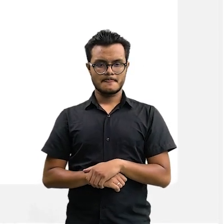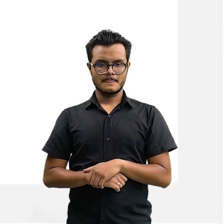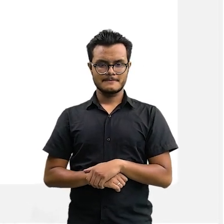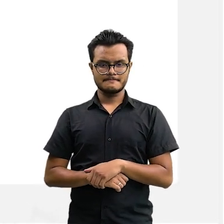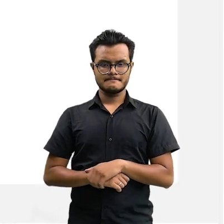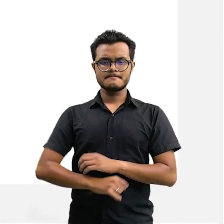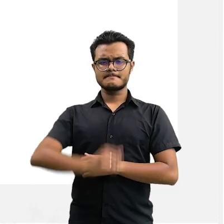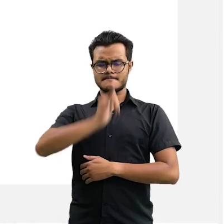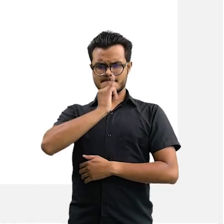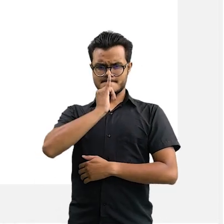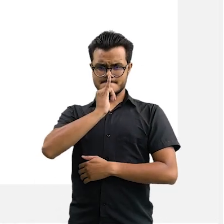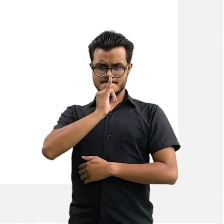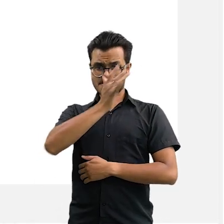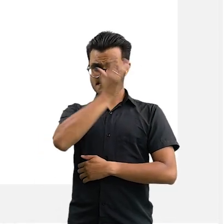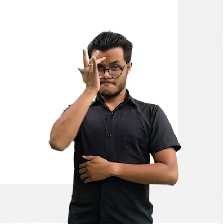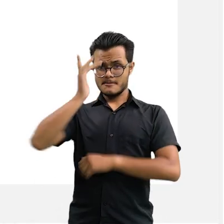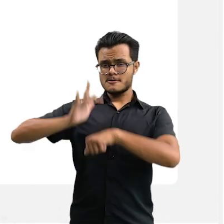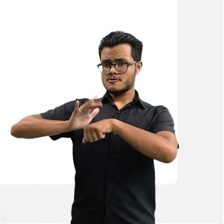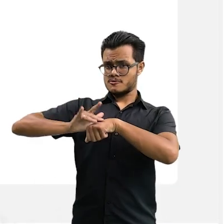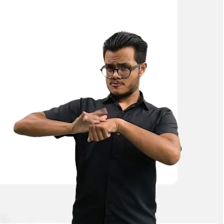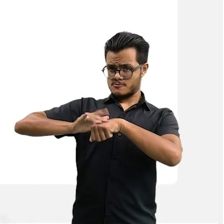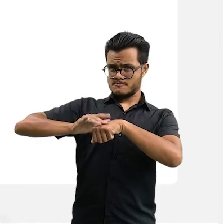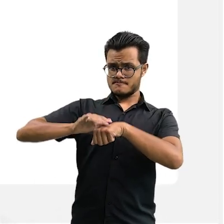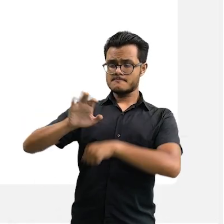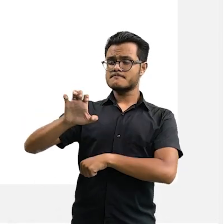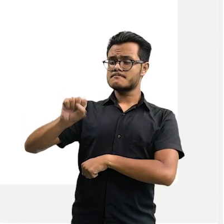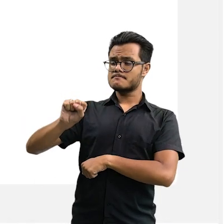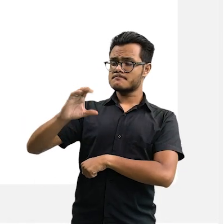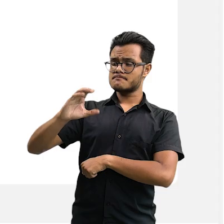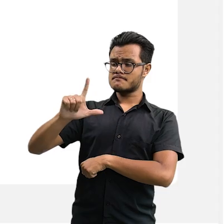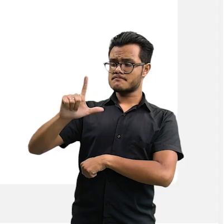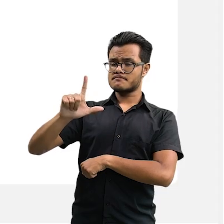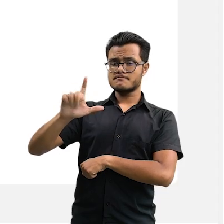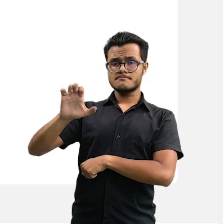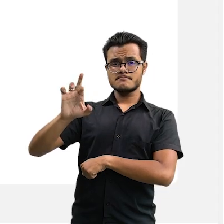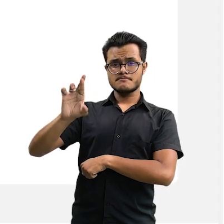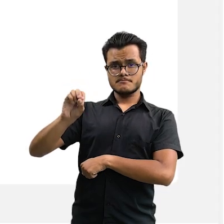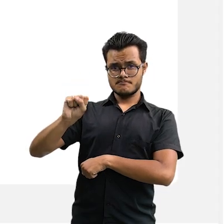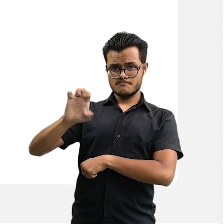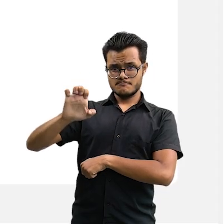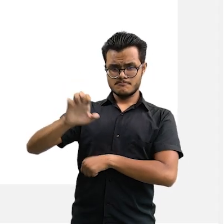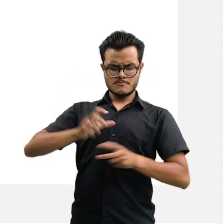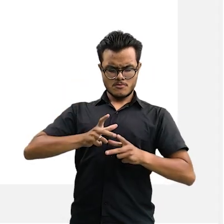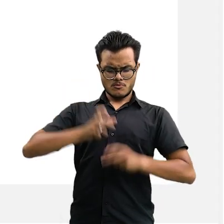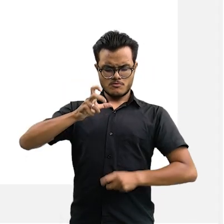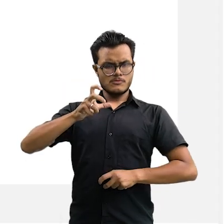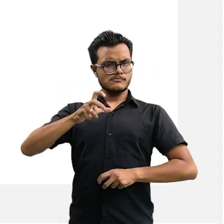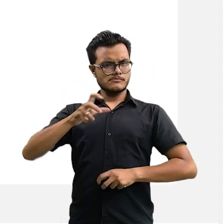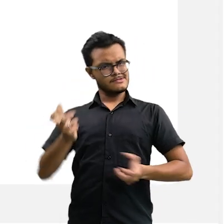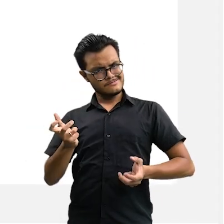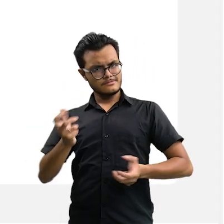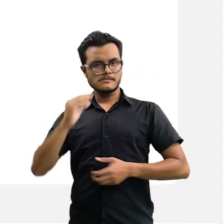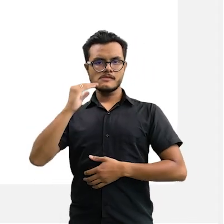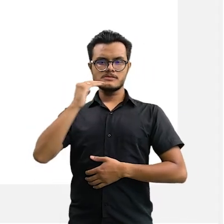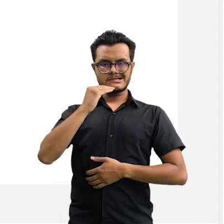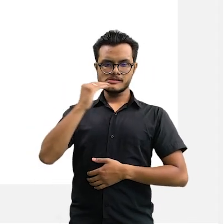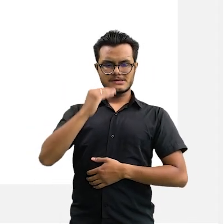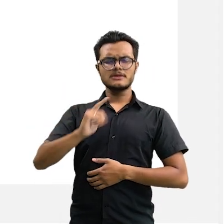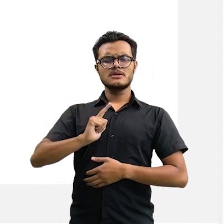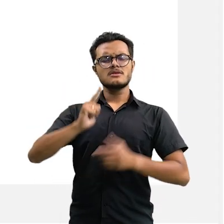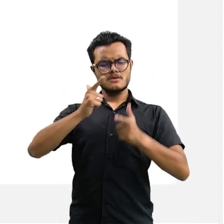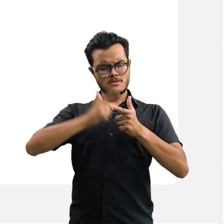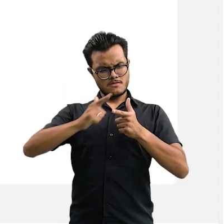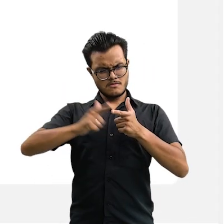Pessoas que apresentam esclerose múltipla desenvolvem lesões nas bainhas de mielina que envolvem os axônios dos